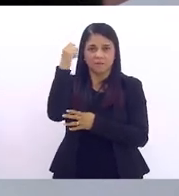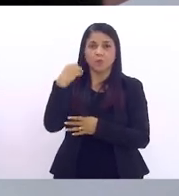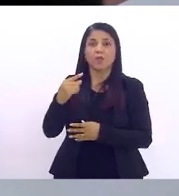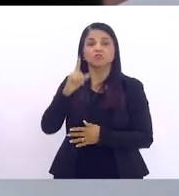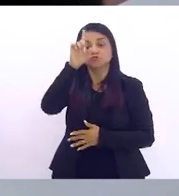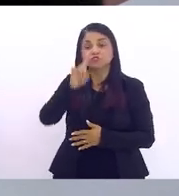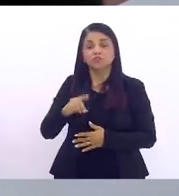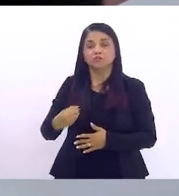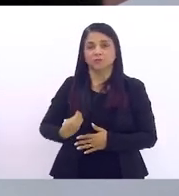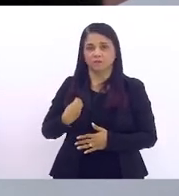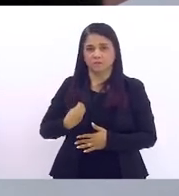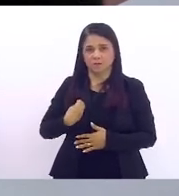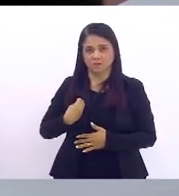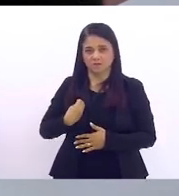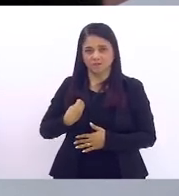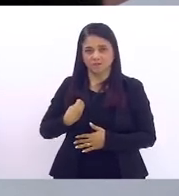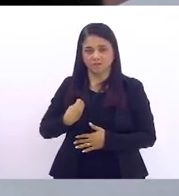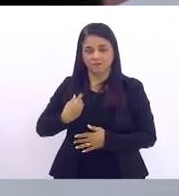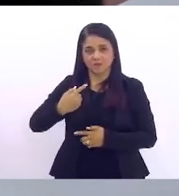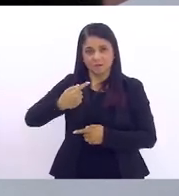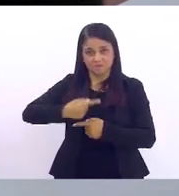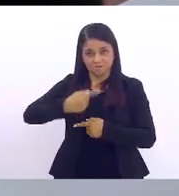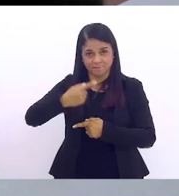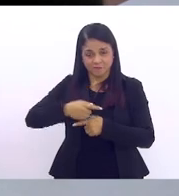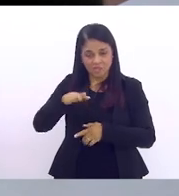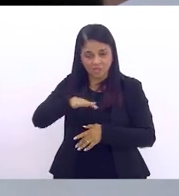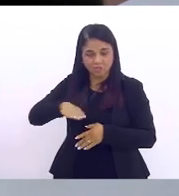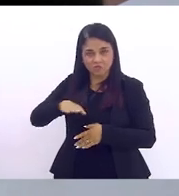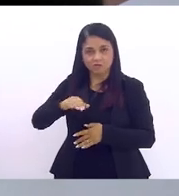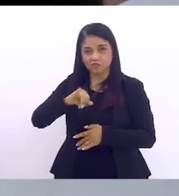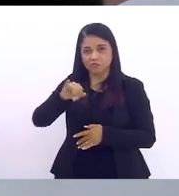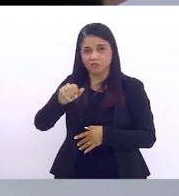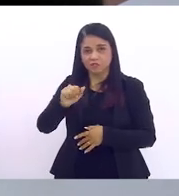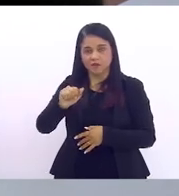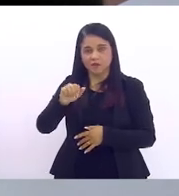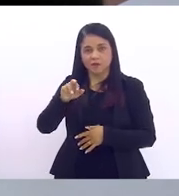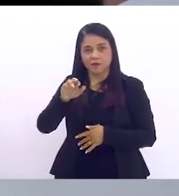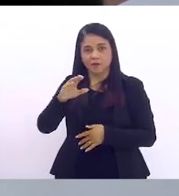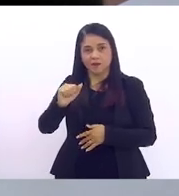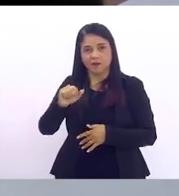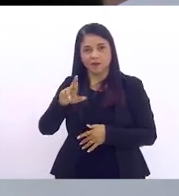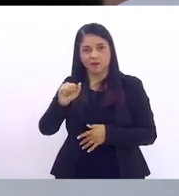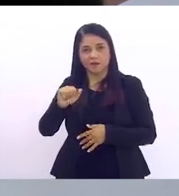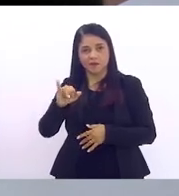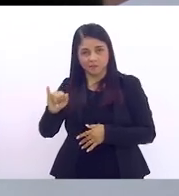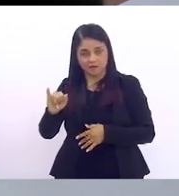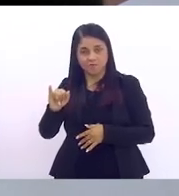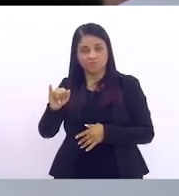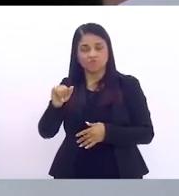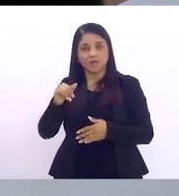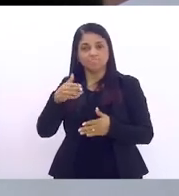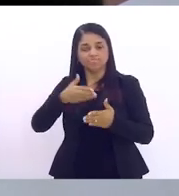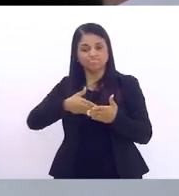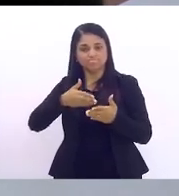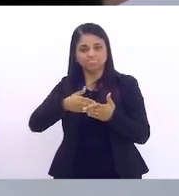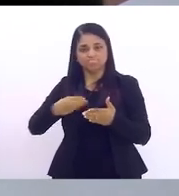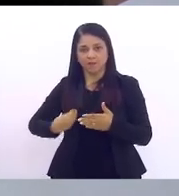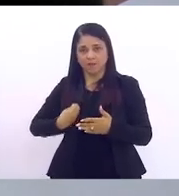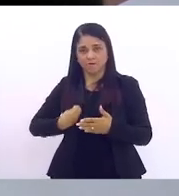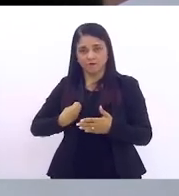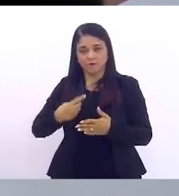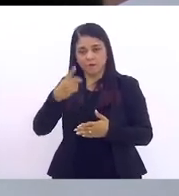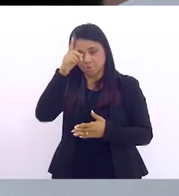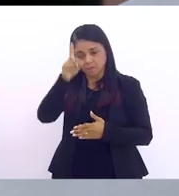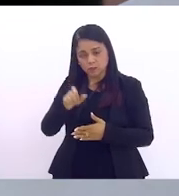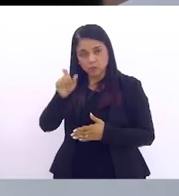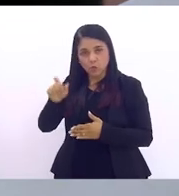específico ali da região de Jacareí de itacurubitiba tá cerceando o direito à vida das pessoas que não tem condições de frequentar